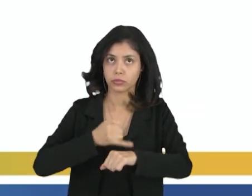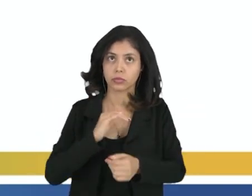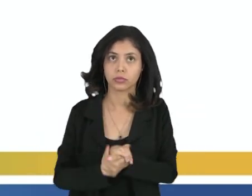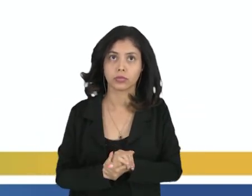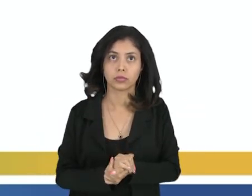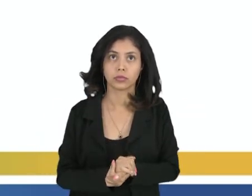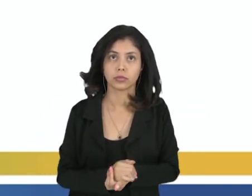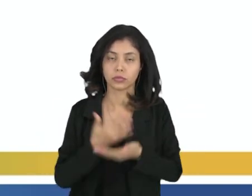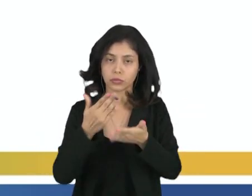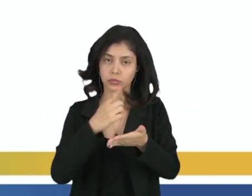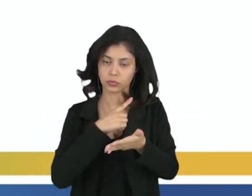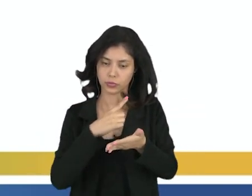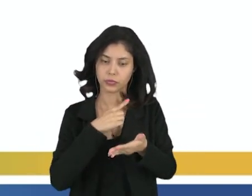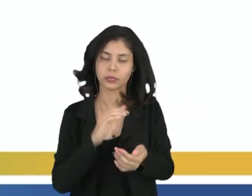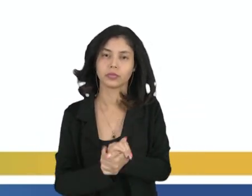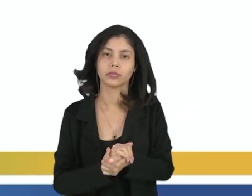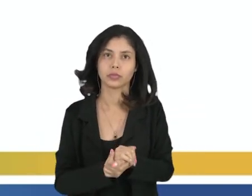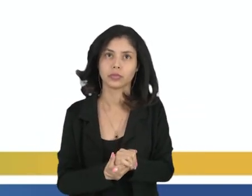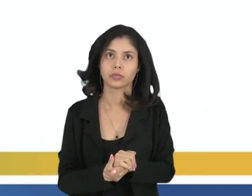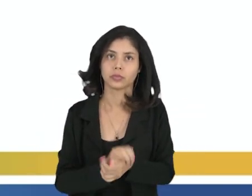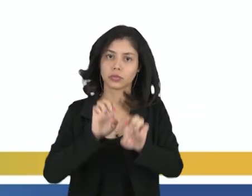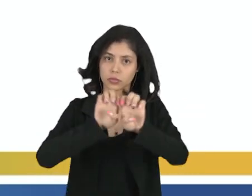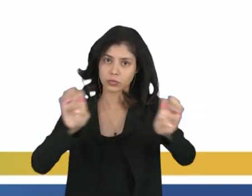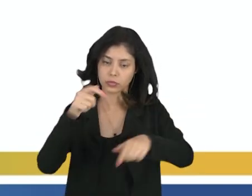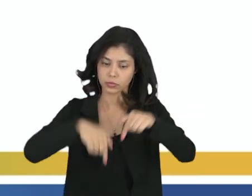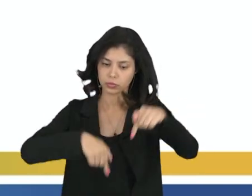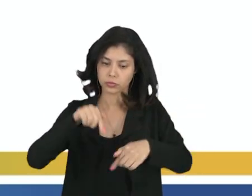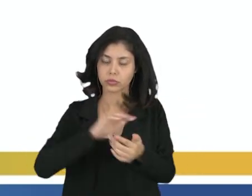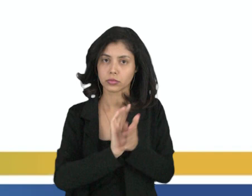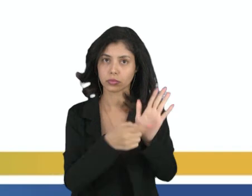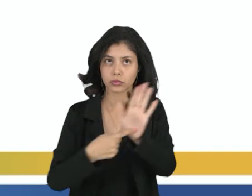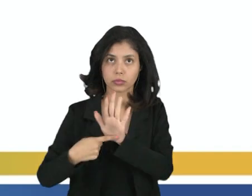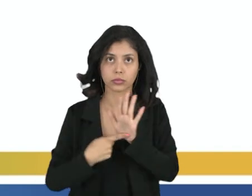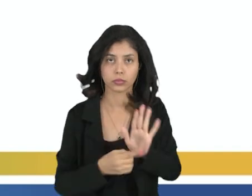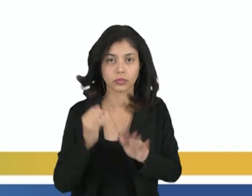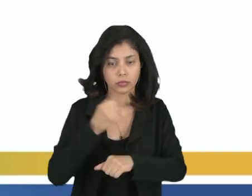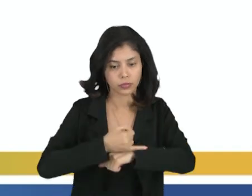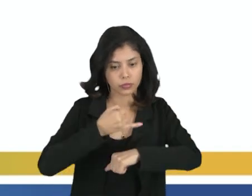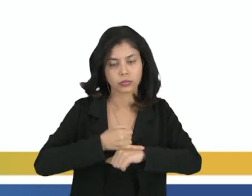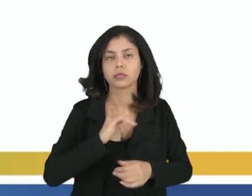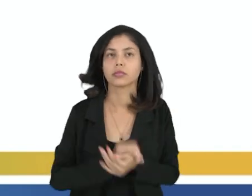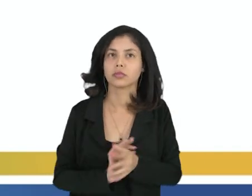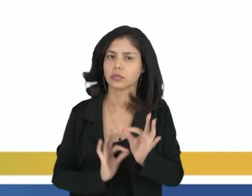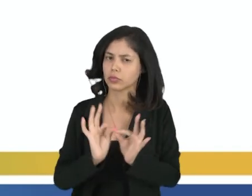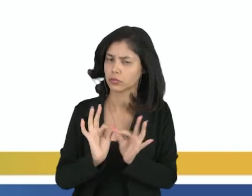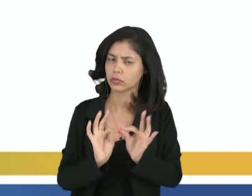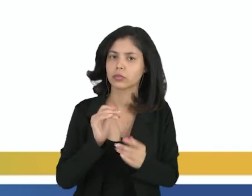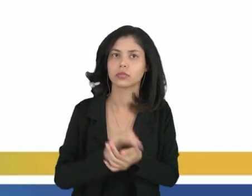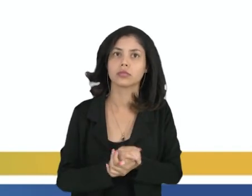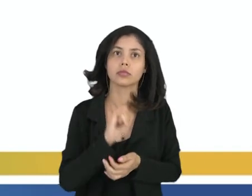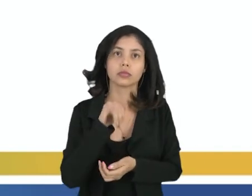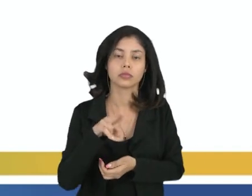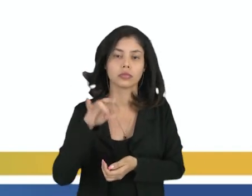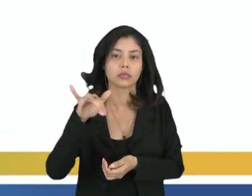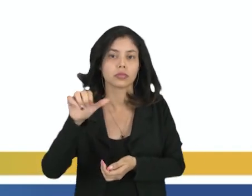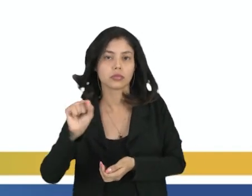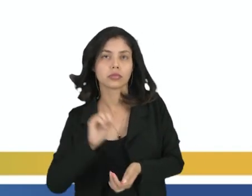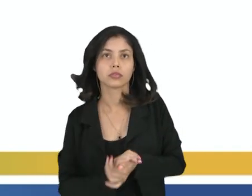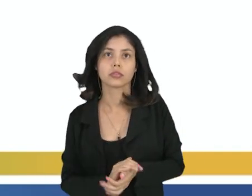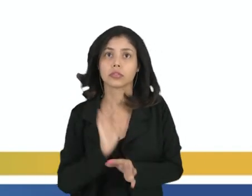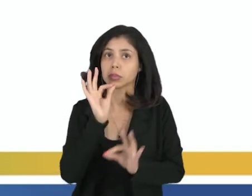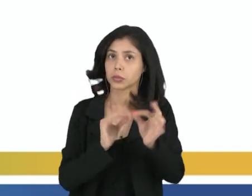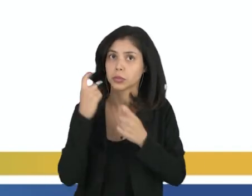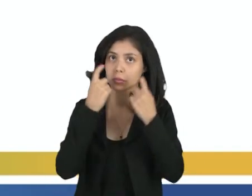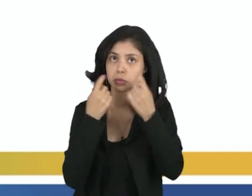ionização. Então, nós temos aqui essa equação química que representa a ionização, que é a formação de íons. Para montar